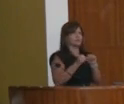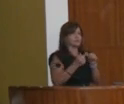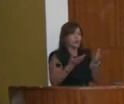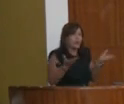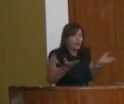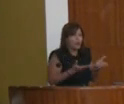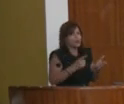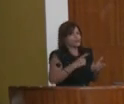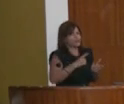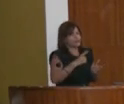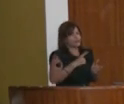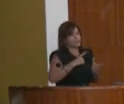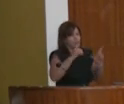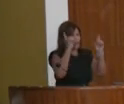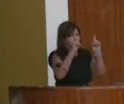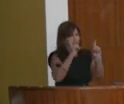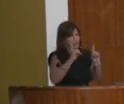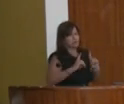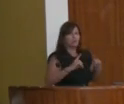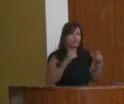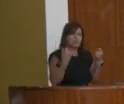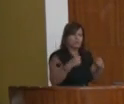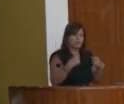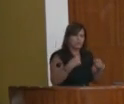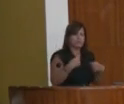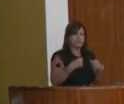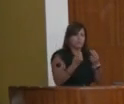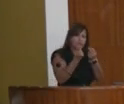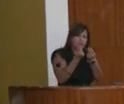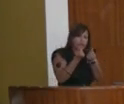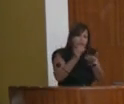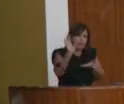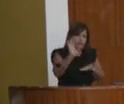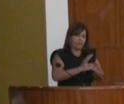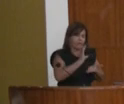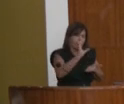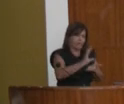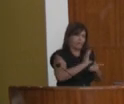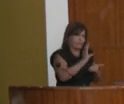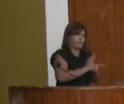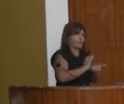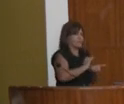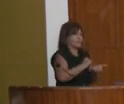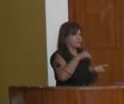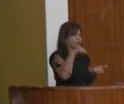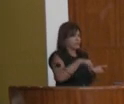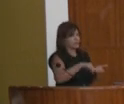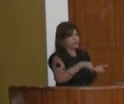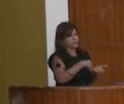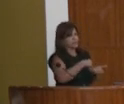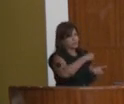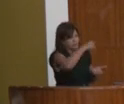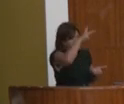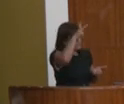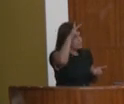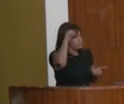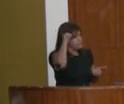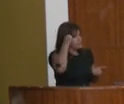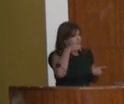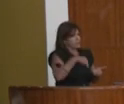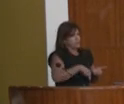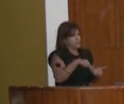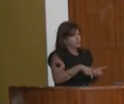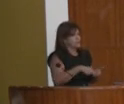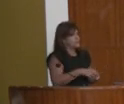hoje existe a necessidade de ter o financiamento pelo governo municipal, né? Então, não é fácil, mas é necessário.